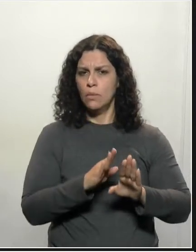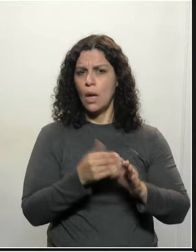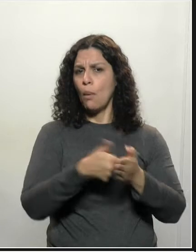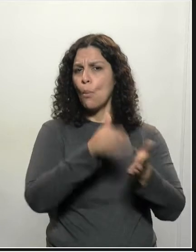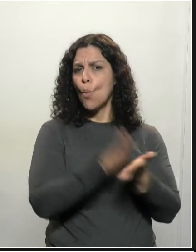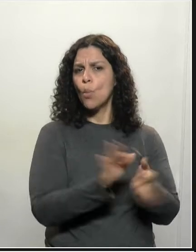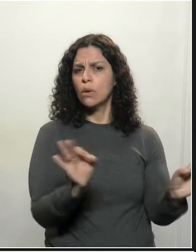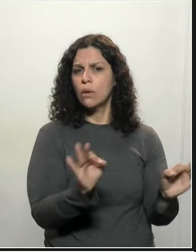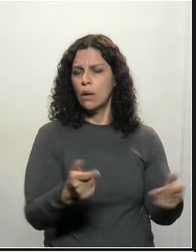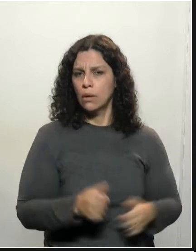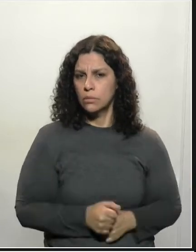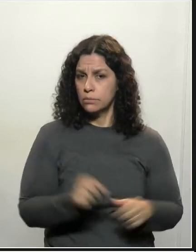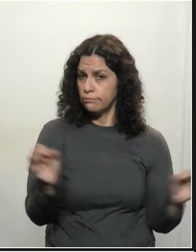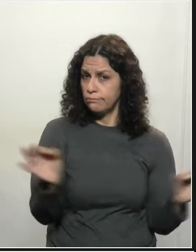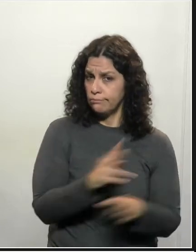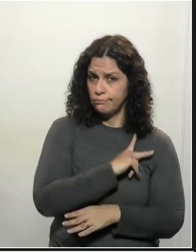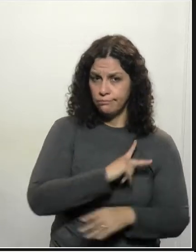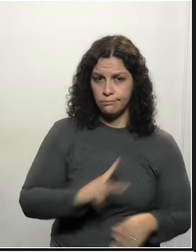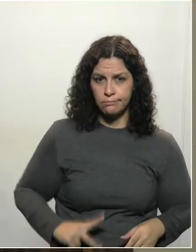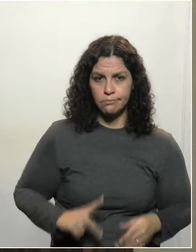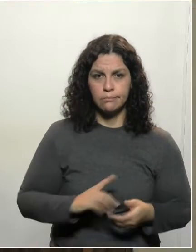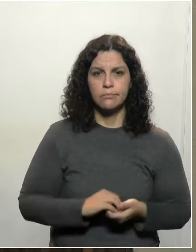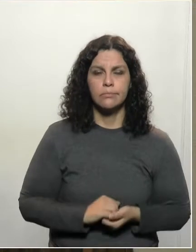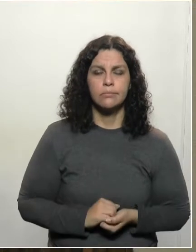senhor presidente.